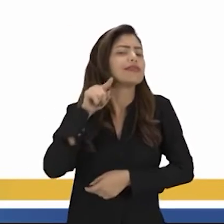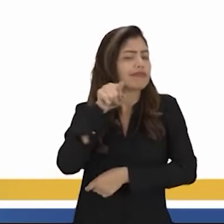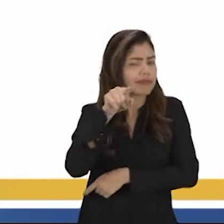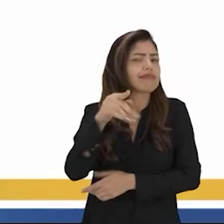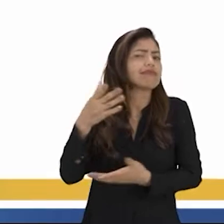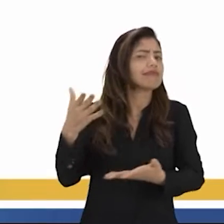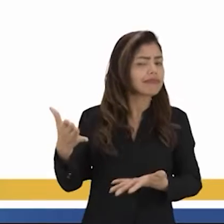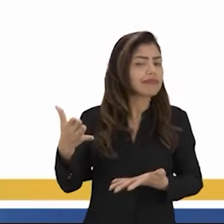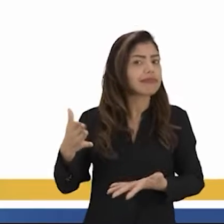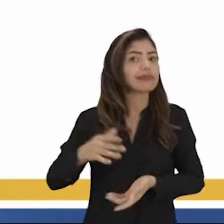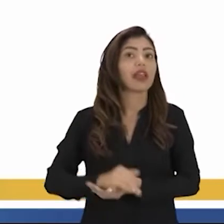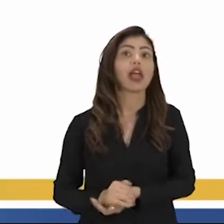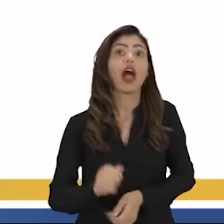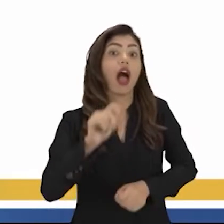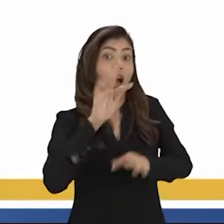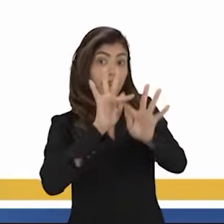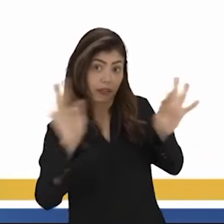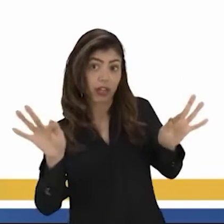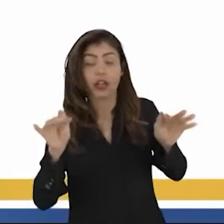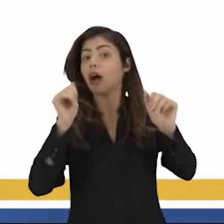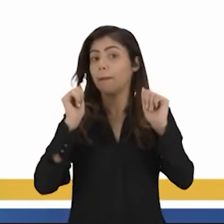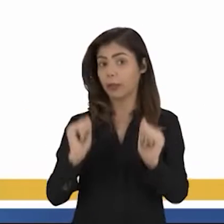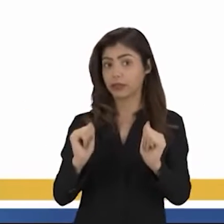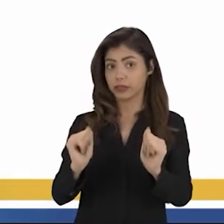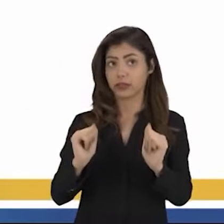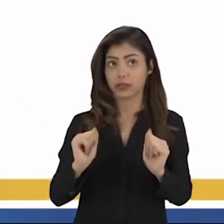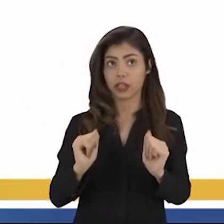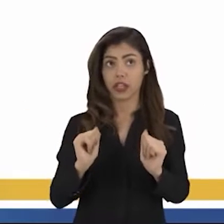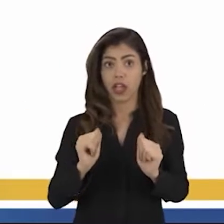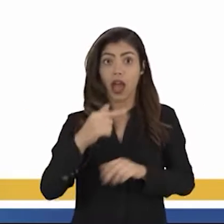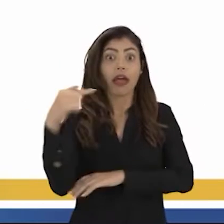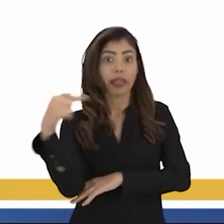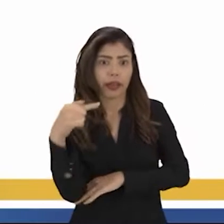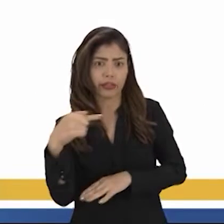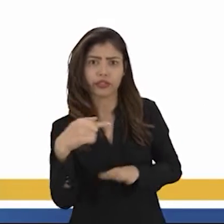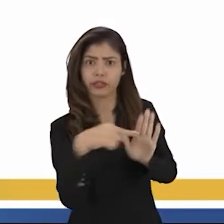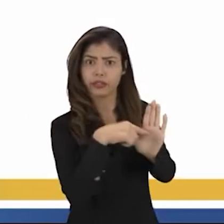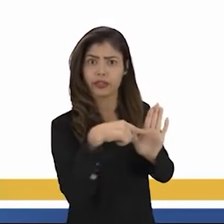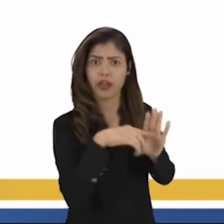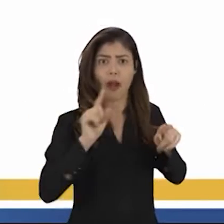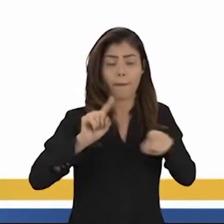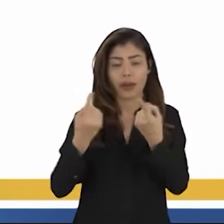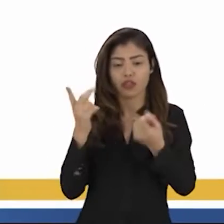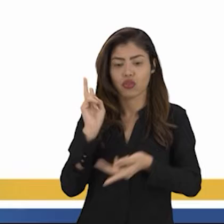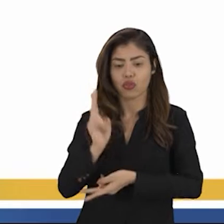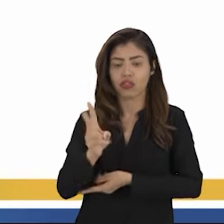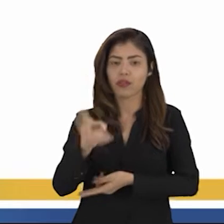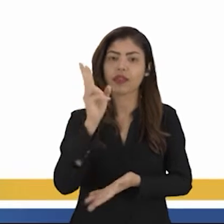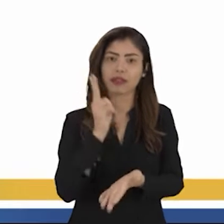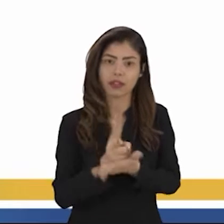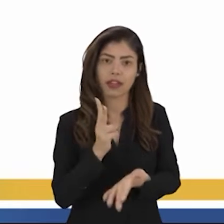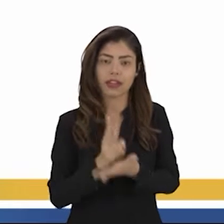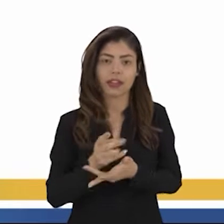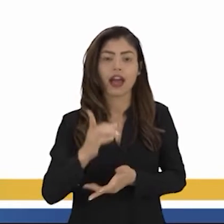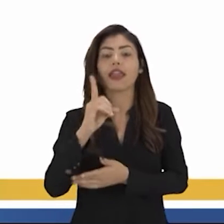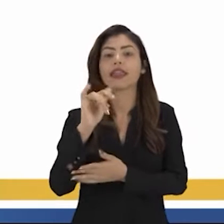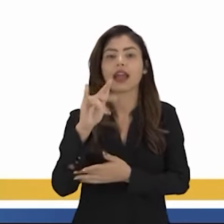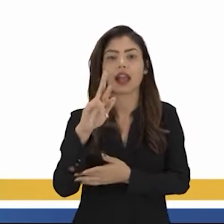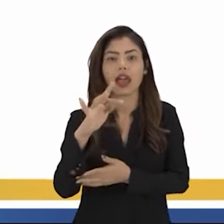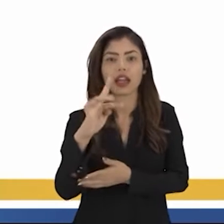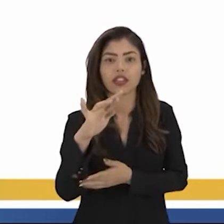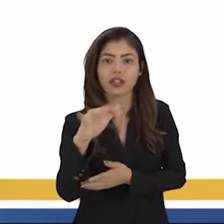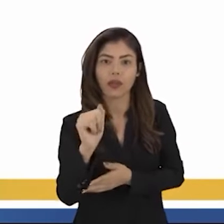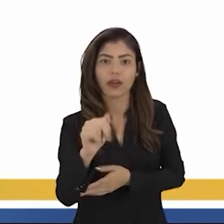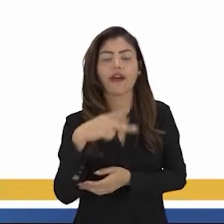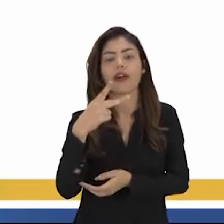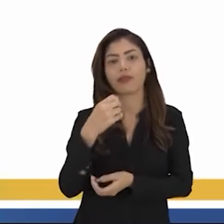você. Essa frase poderia até ter sido negativa, mas ela continua sendo declarativa. É